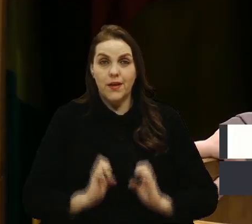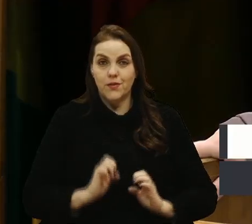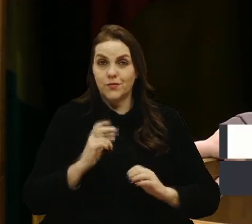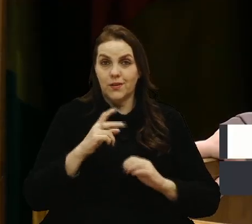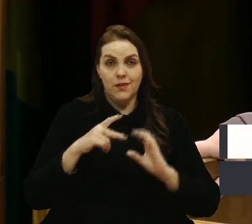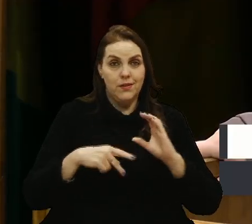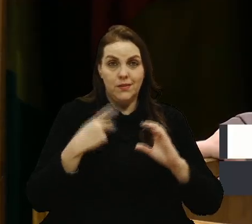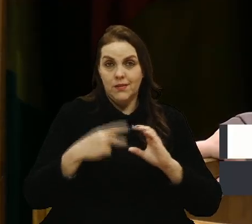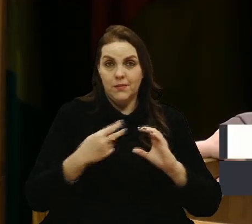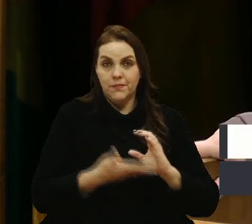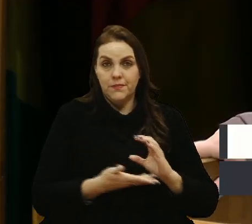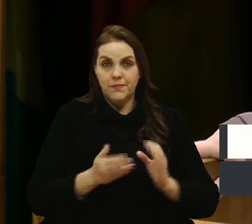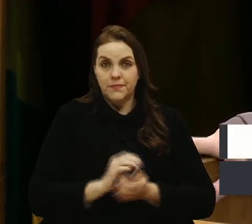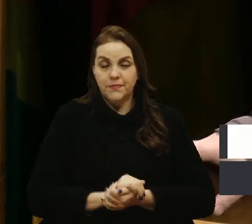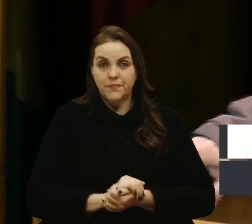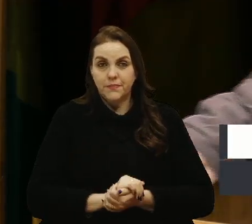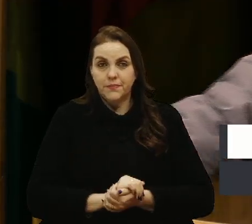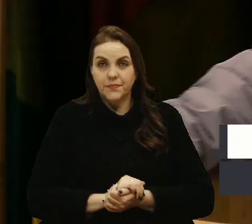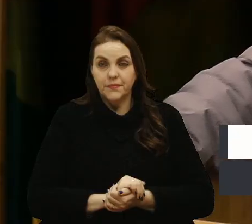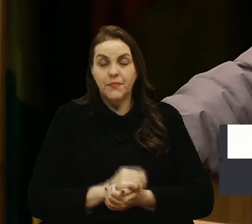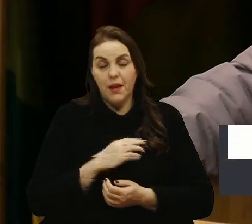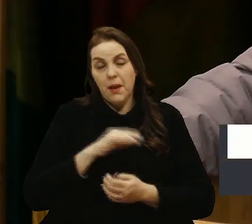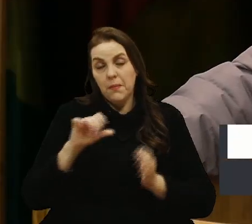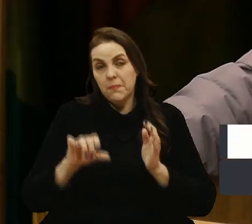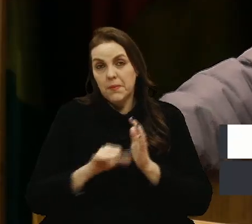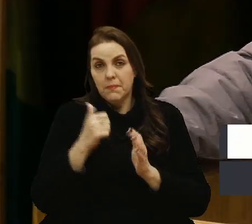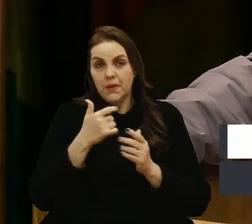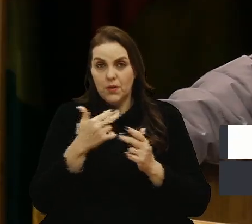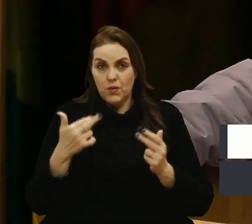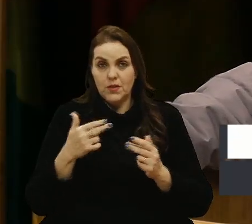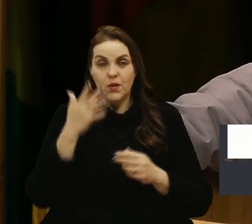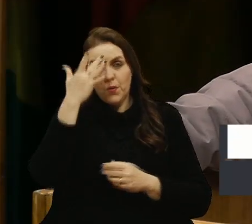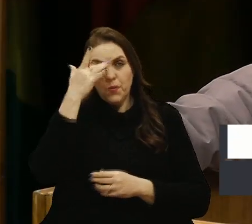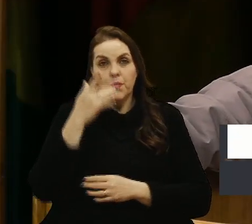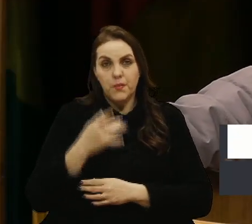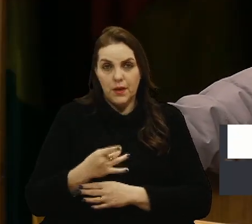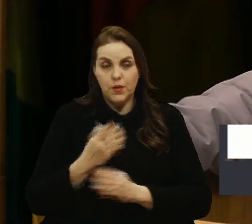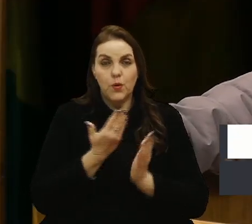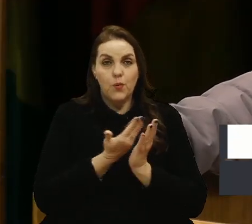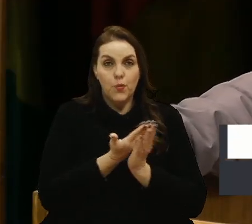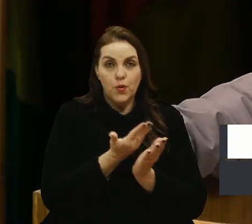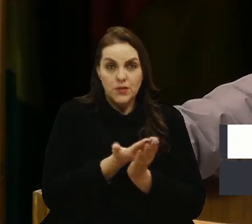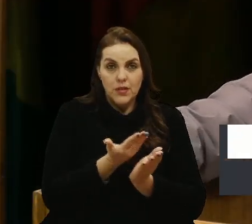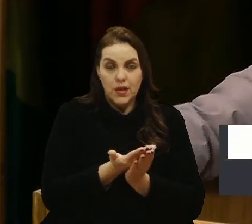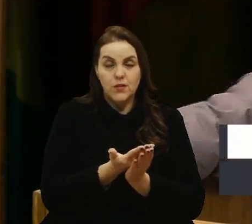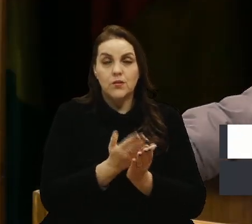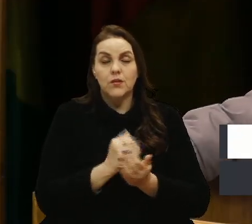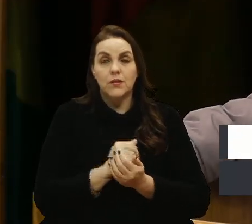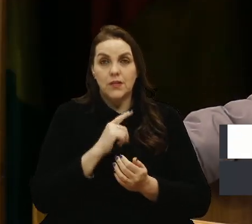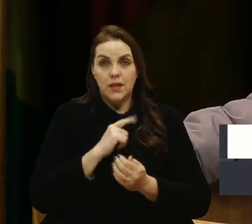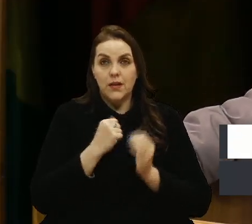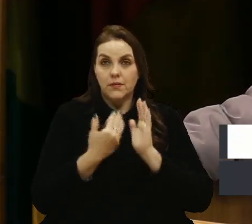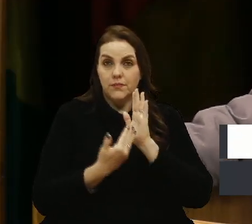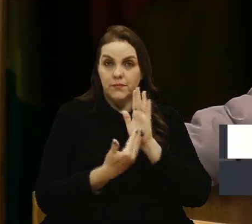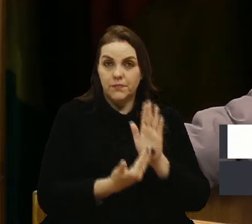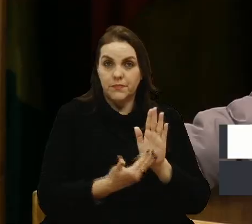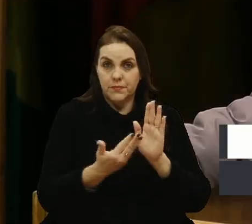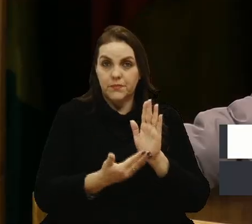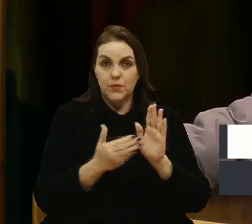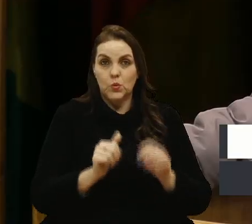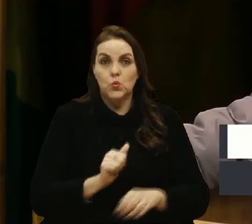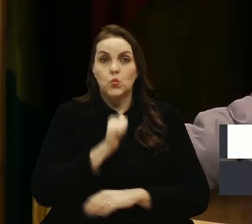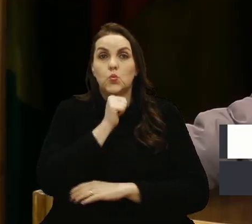primeira questão, que eu entendo esses processos estarem acostados, mas eu acho que, em havendo a demonstração do fato, não é caso de